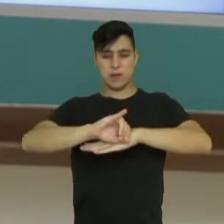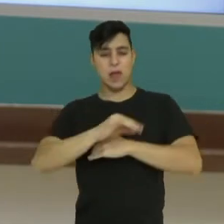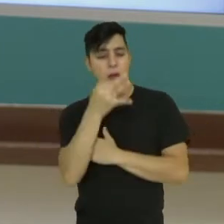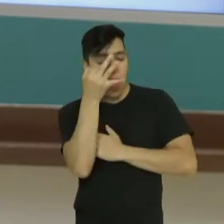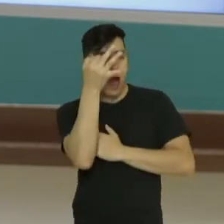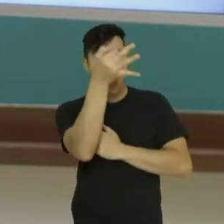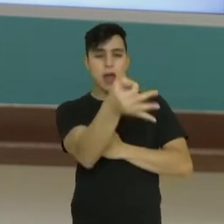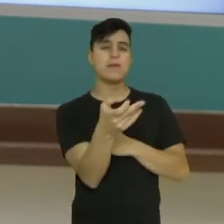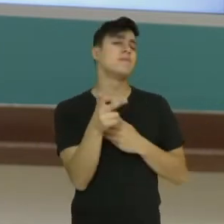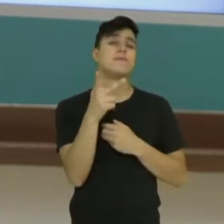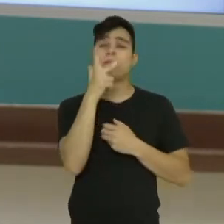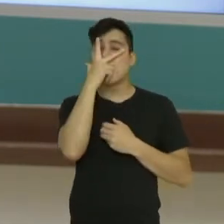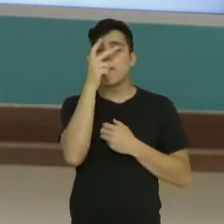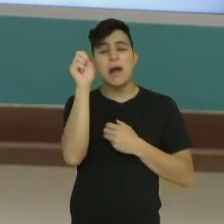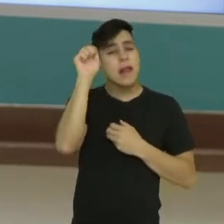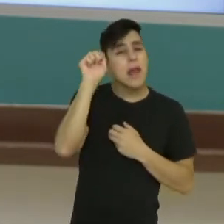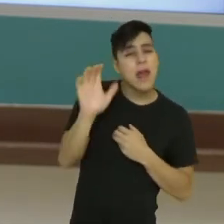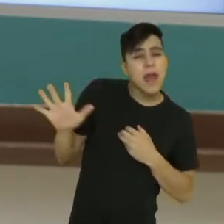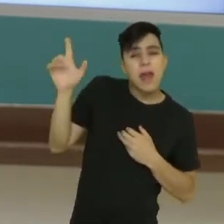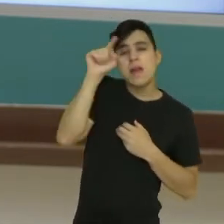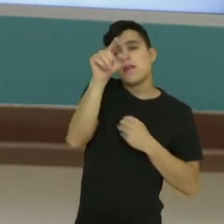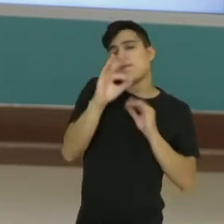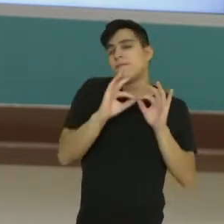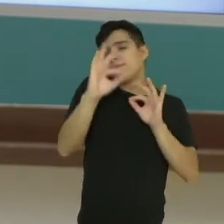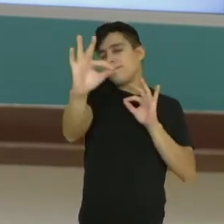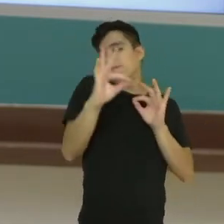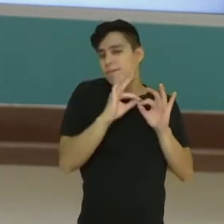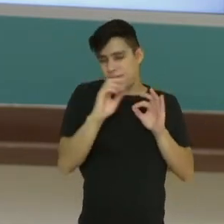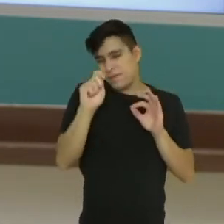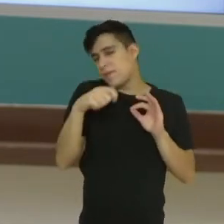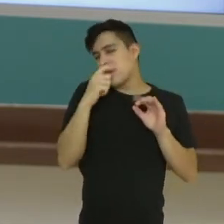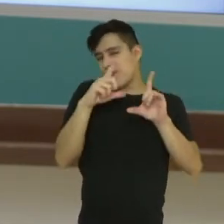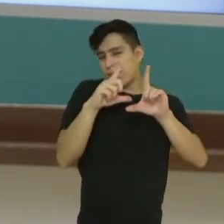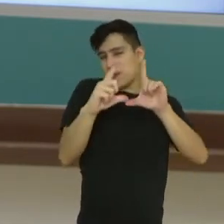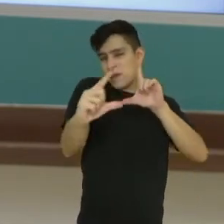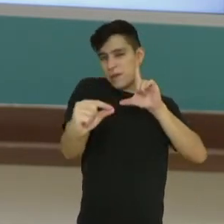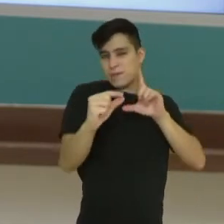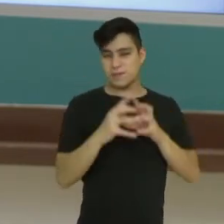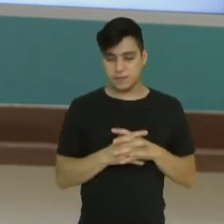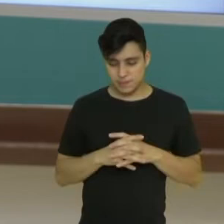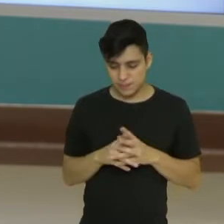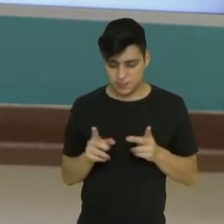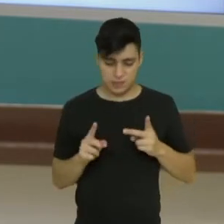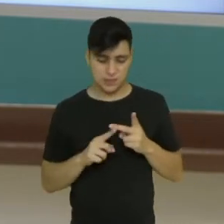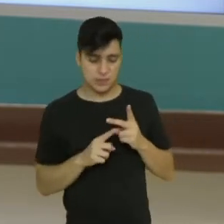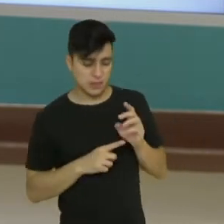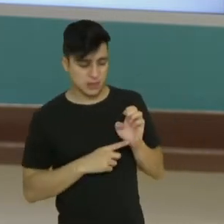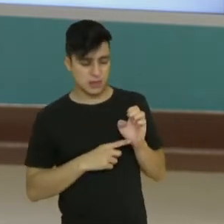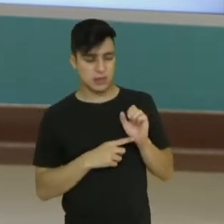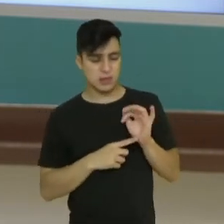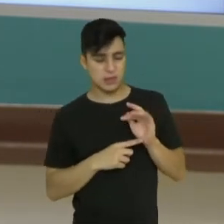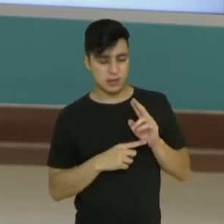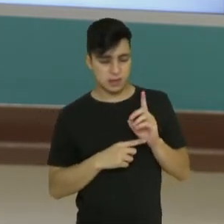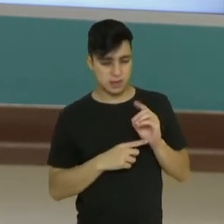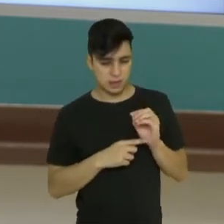chegar lá no final do horizonte. Então isso é chamado de perspectiva. E outra coisa é esfumato, que foi uma invenção de Leonardo da Vinci, fez com